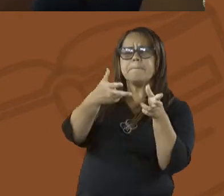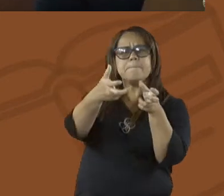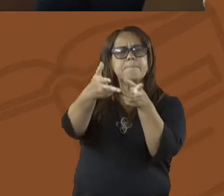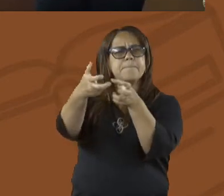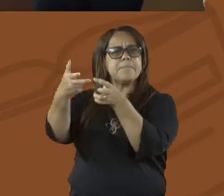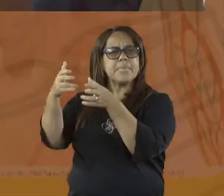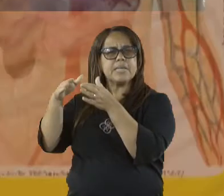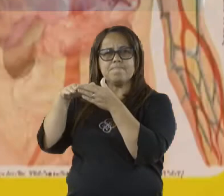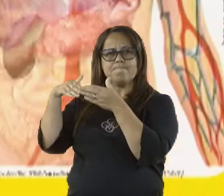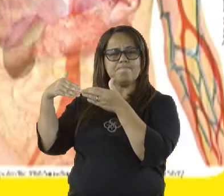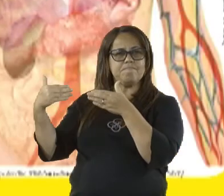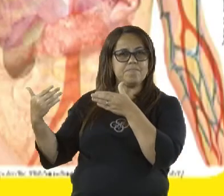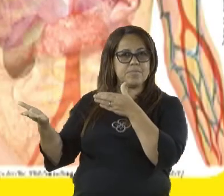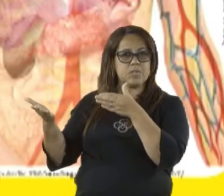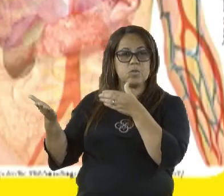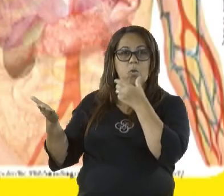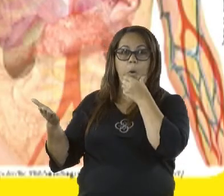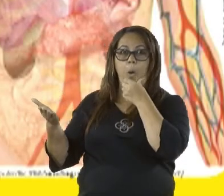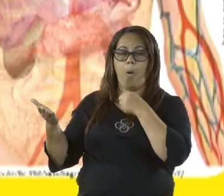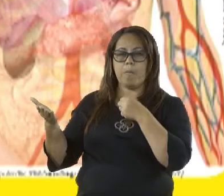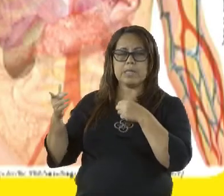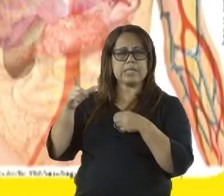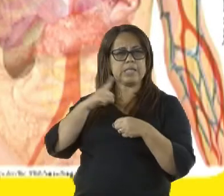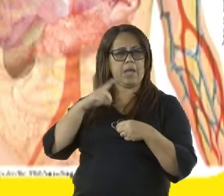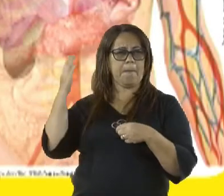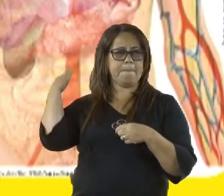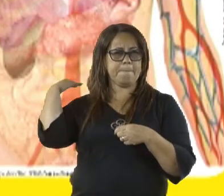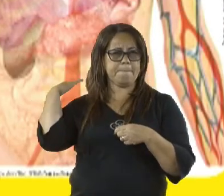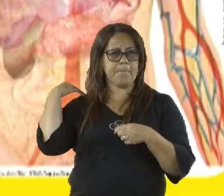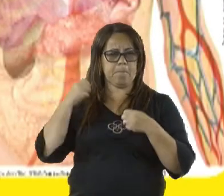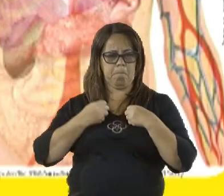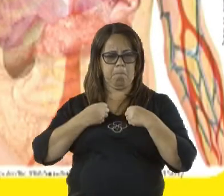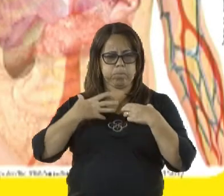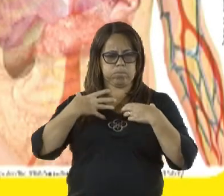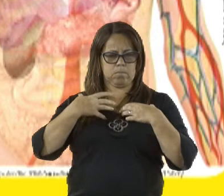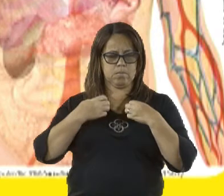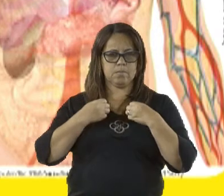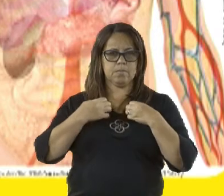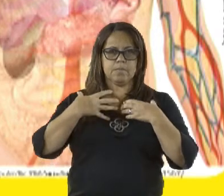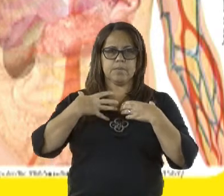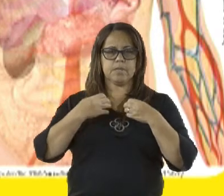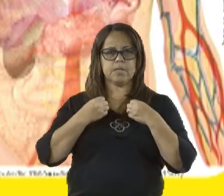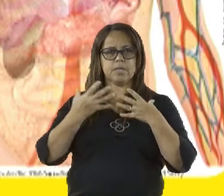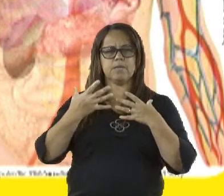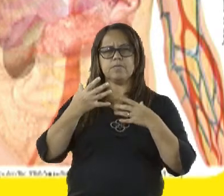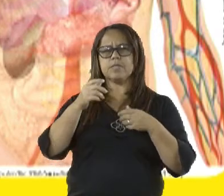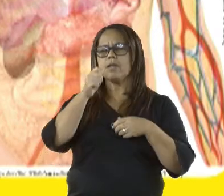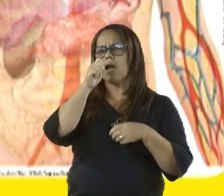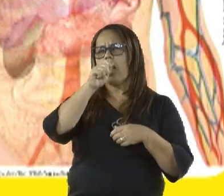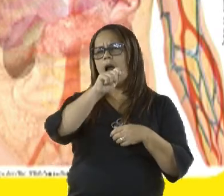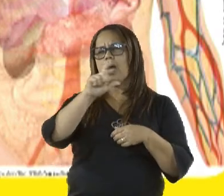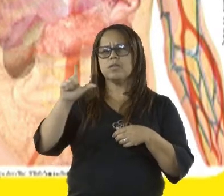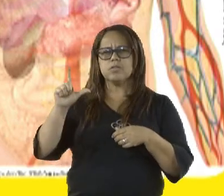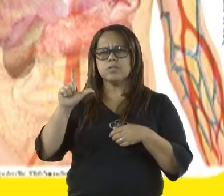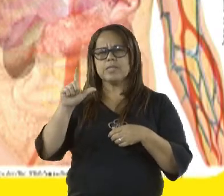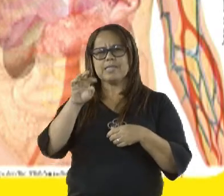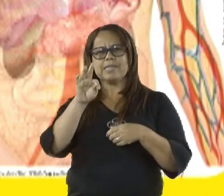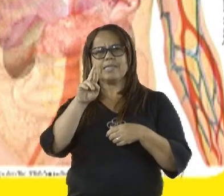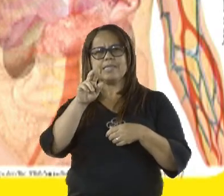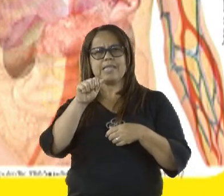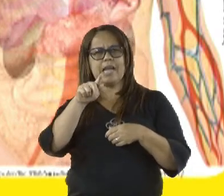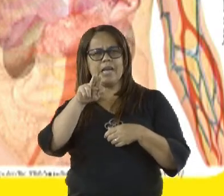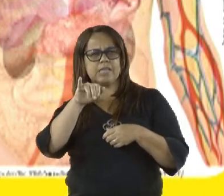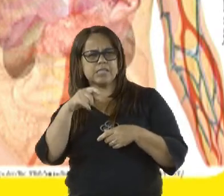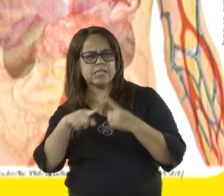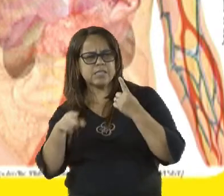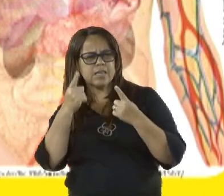Do lado de lá, do rapaz, a gente tem os pulmões. Esse tubo aí, ó, em azul, é a traqueia. Vocês podem ver